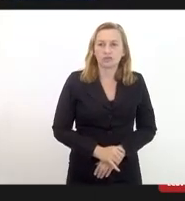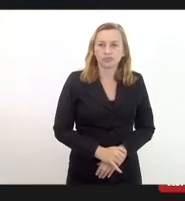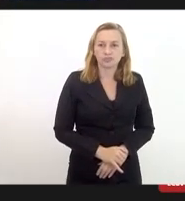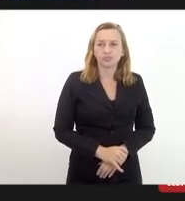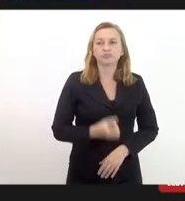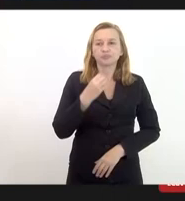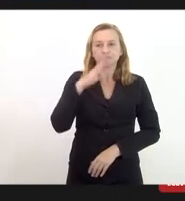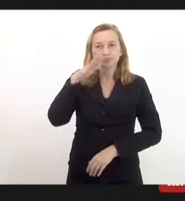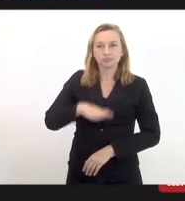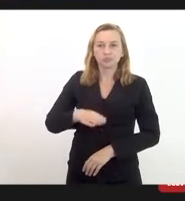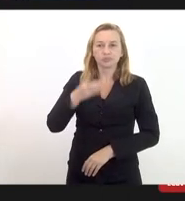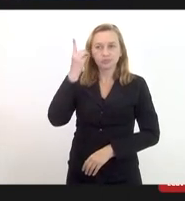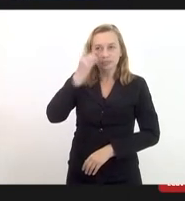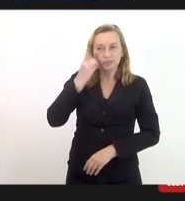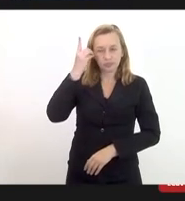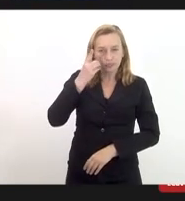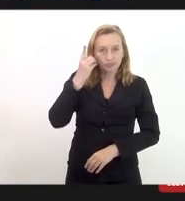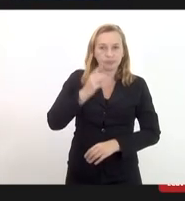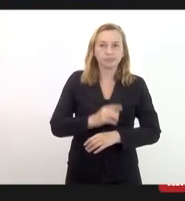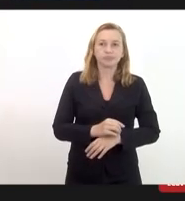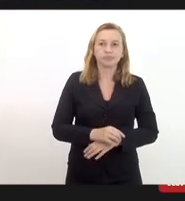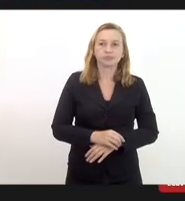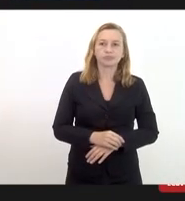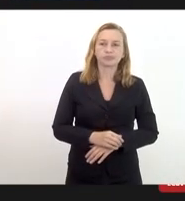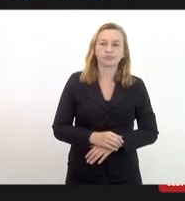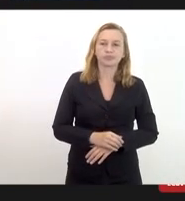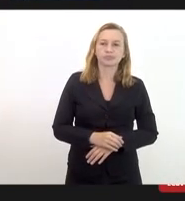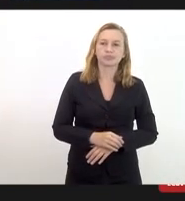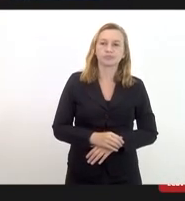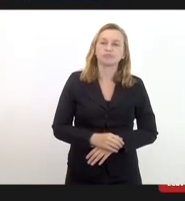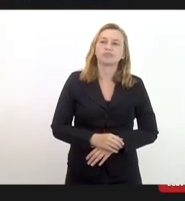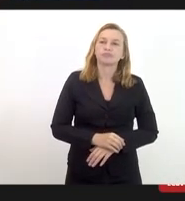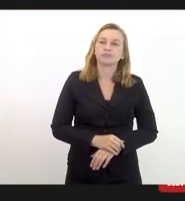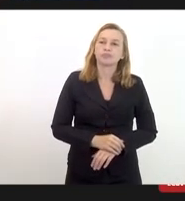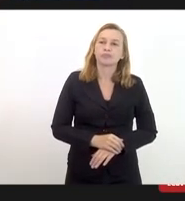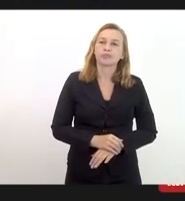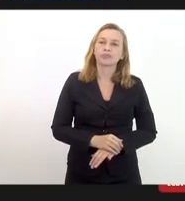Boa tarde, deputada, boa tarde, cumprimento a todos os participantes.